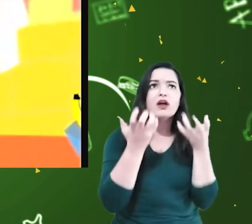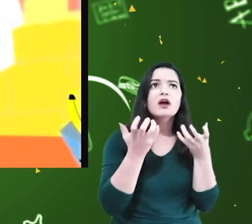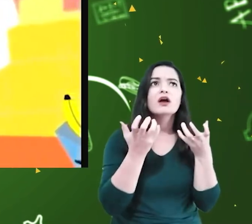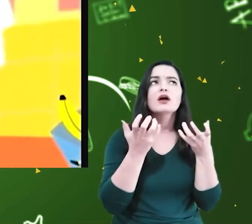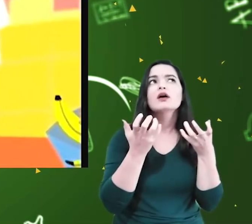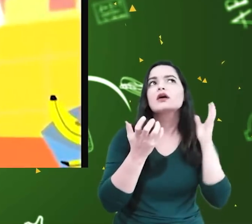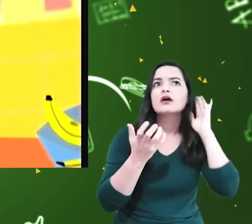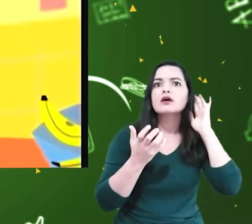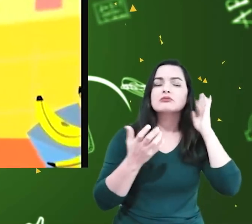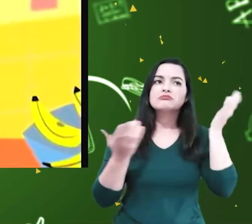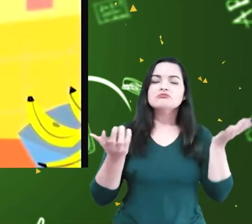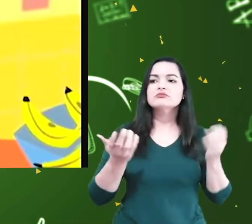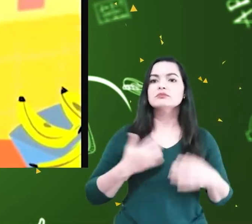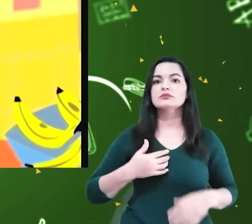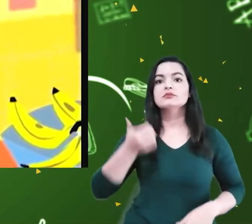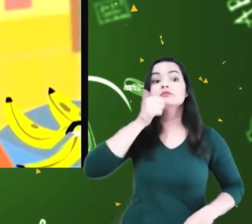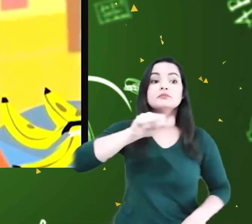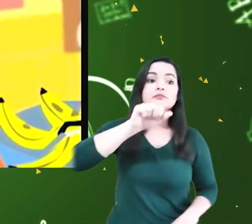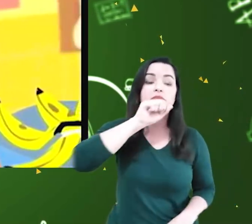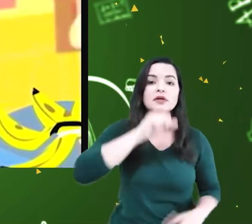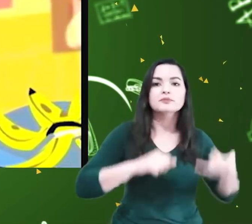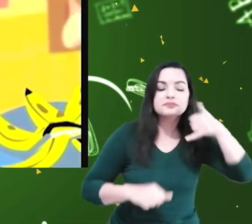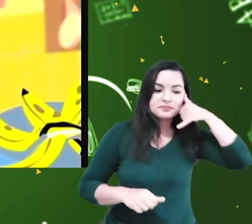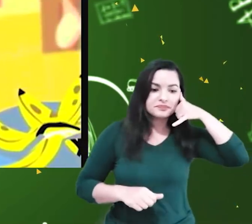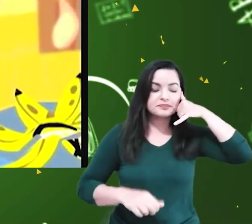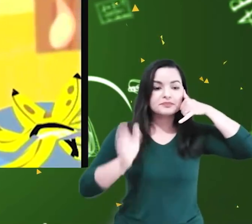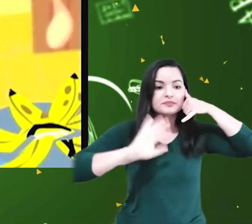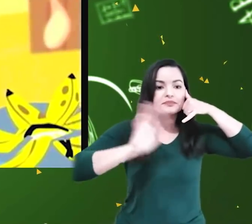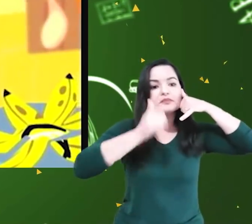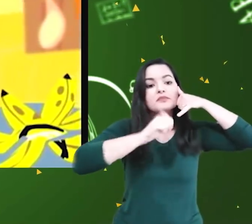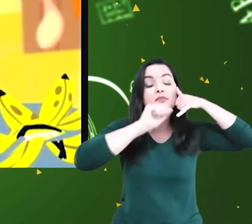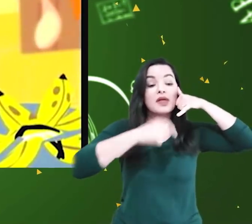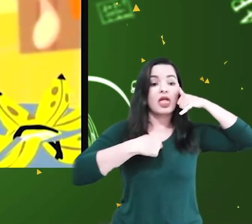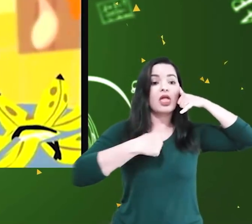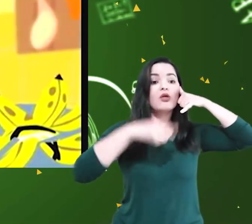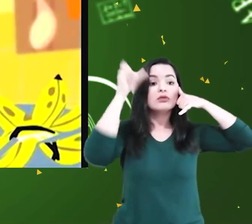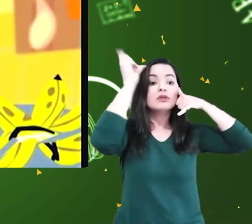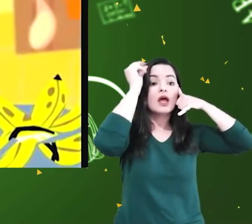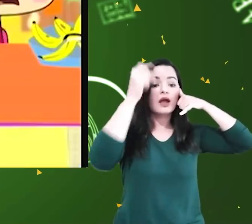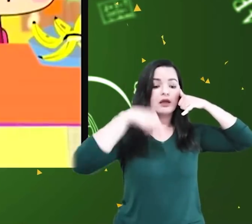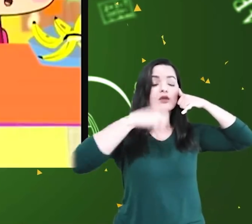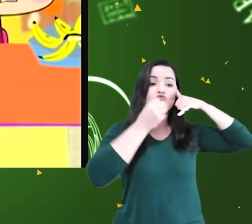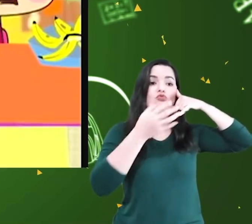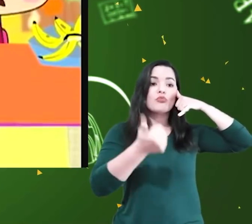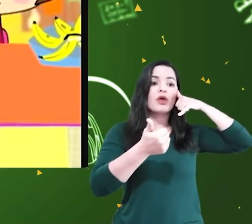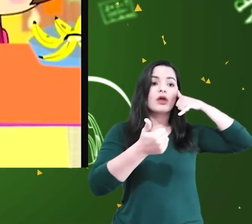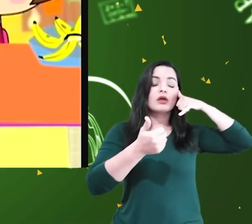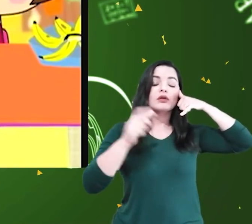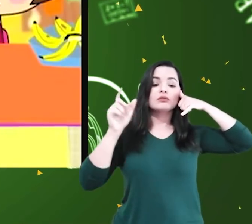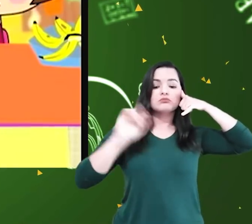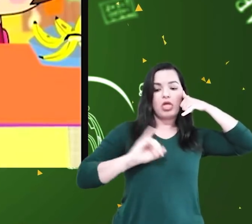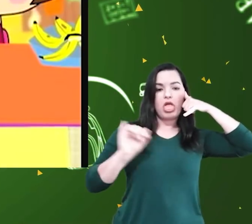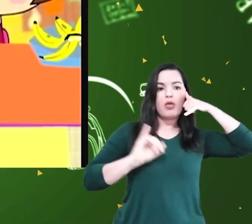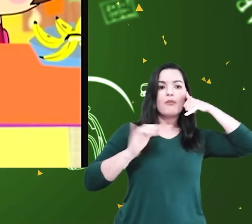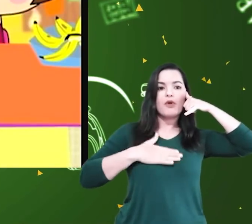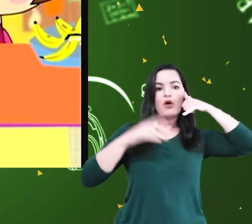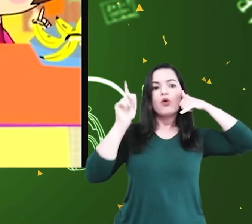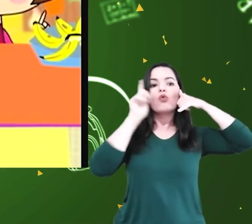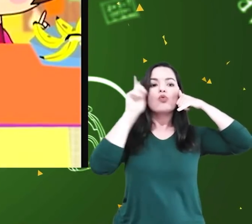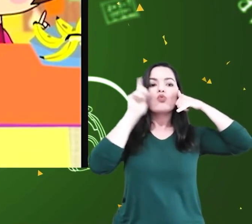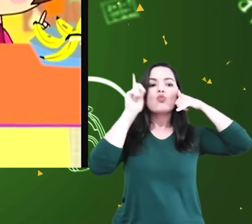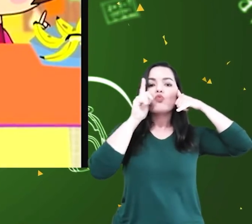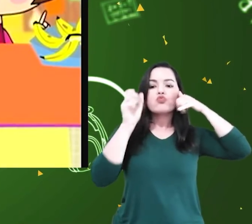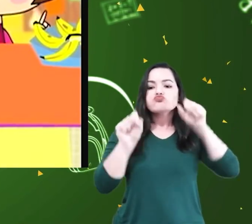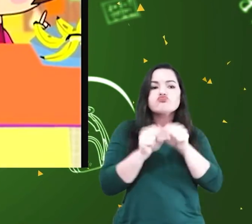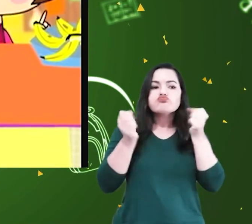Mãe, é a Teca. Sim, tá tudo bem. Não, mãe, o Guto não quebrou nada. Ainda. Eu